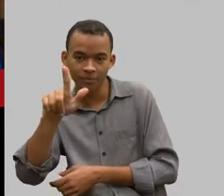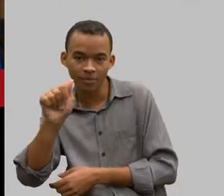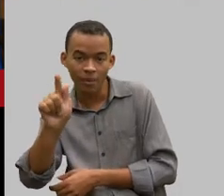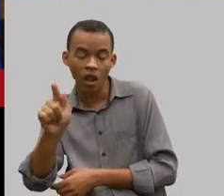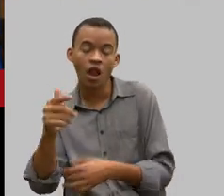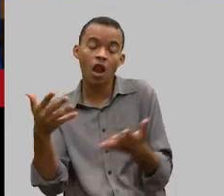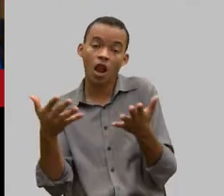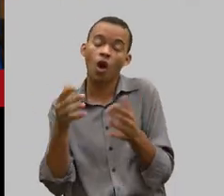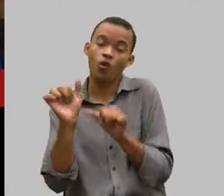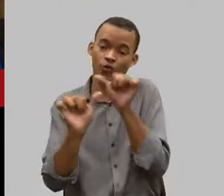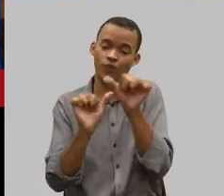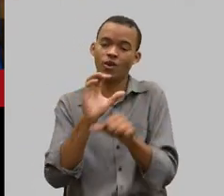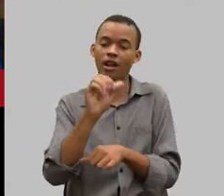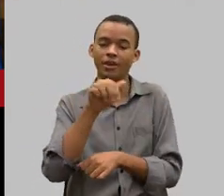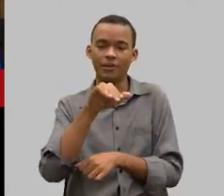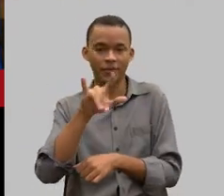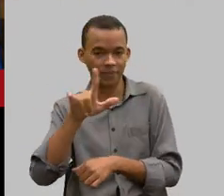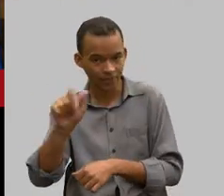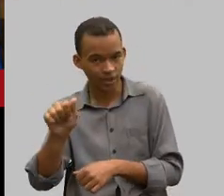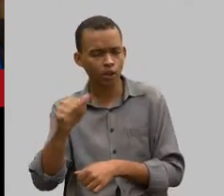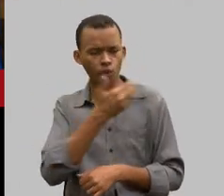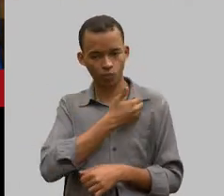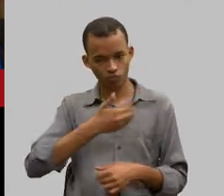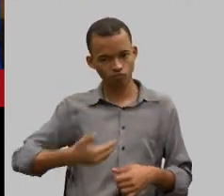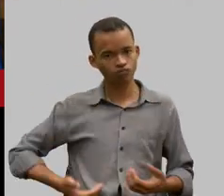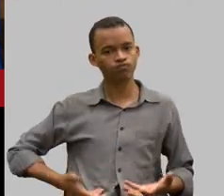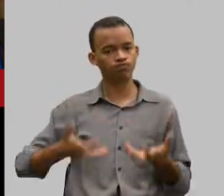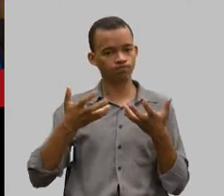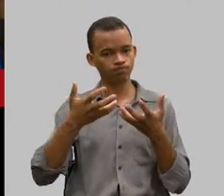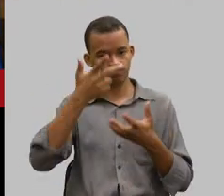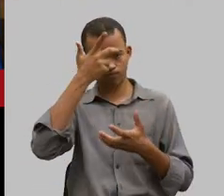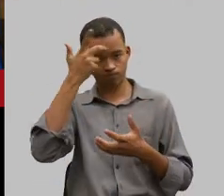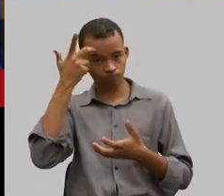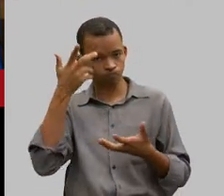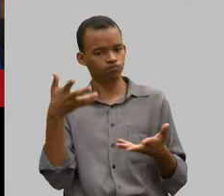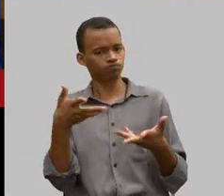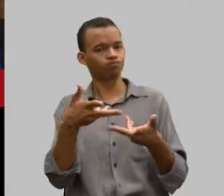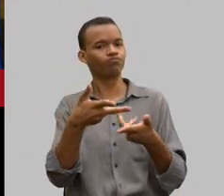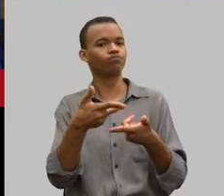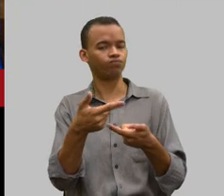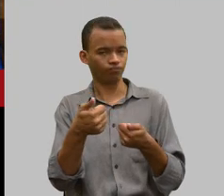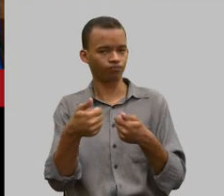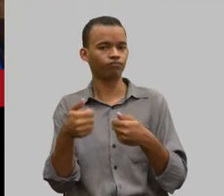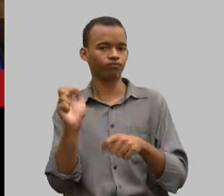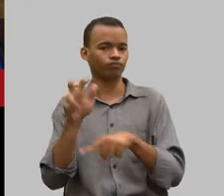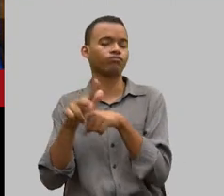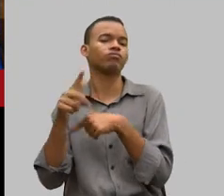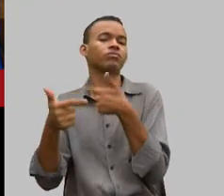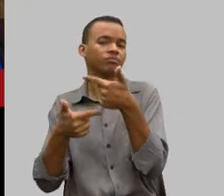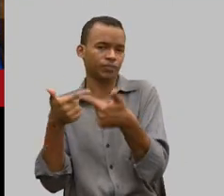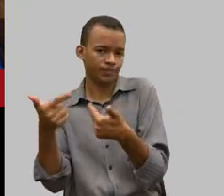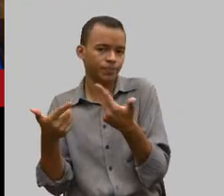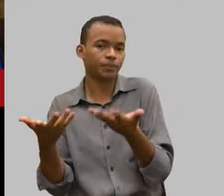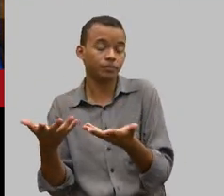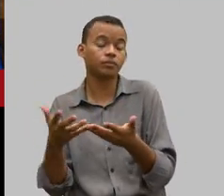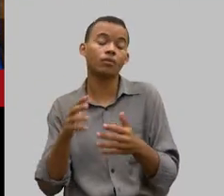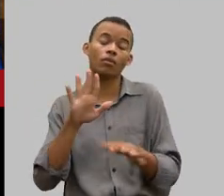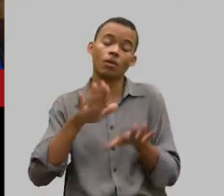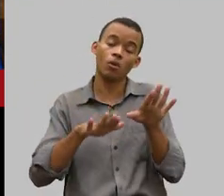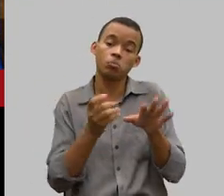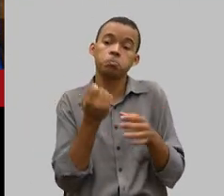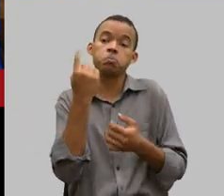muito pela qualificação então assim não existe isso pode acontecer esporadicamente eh mas não é de fato uma